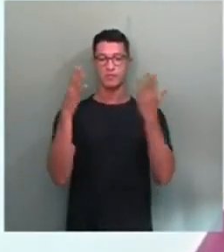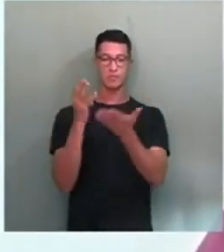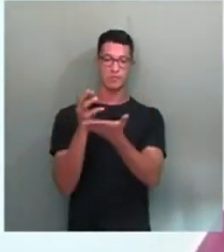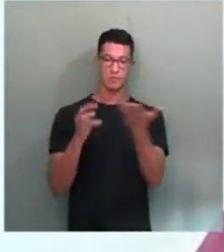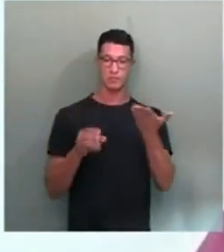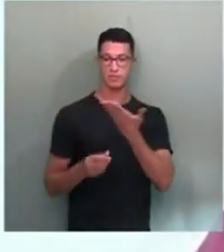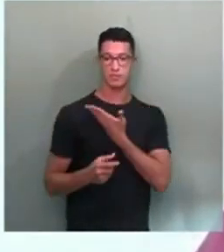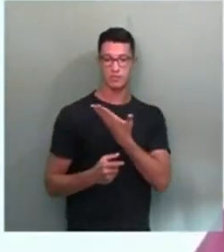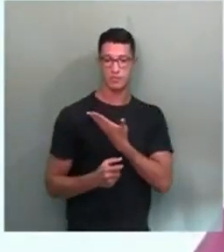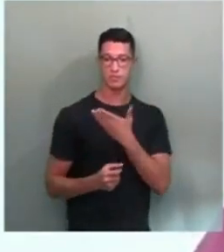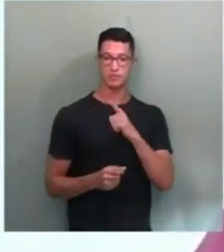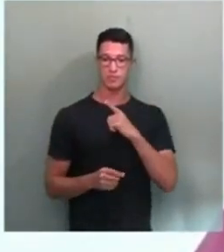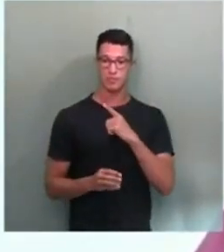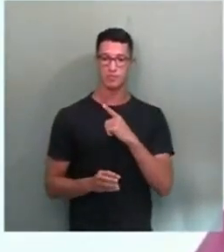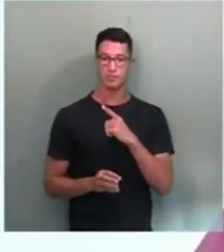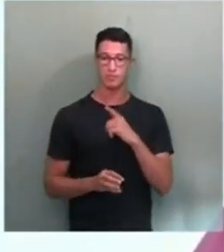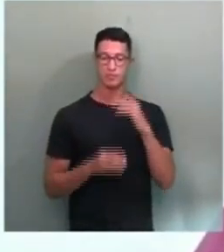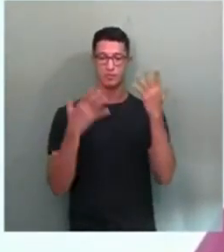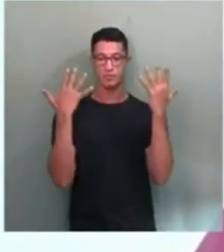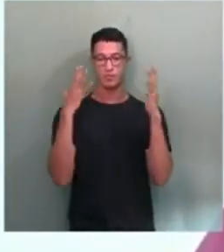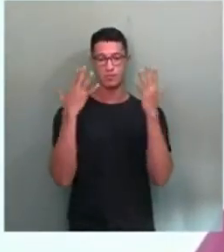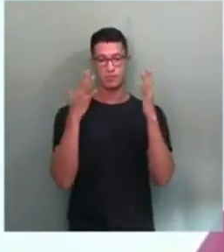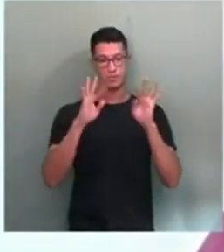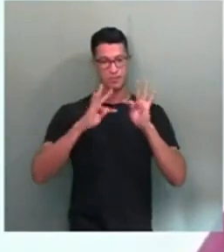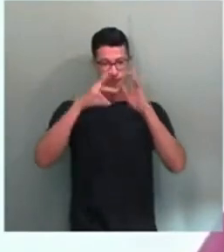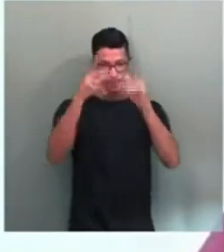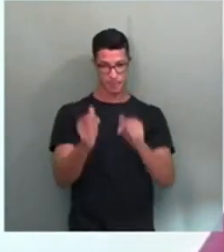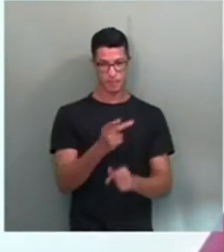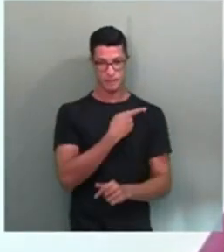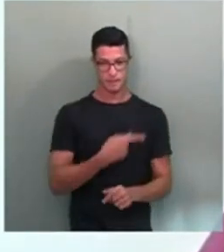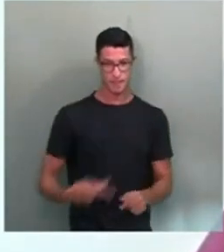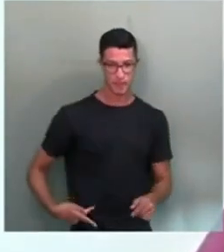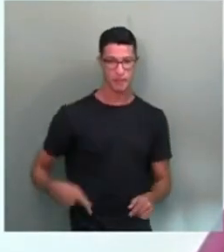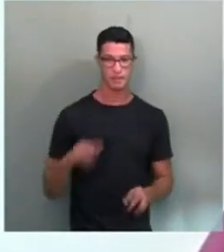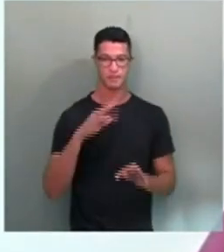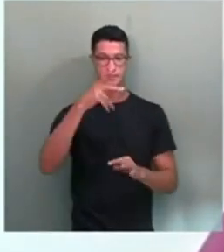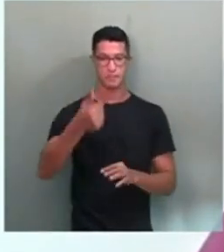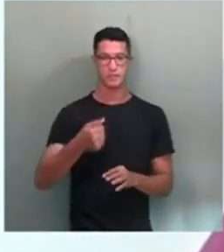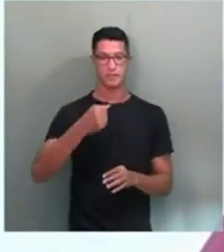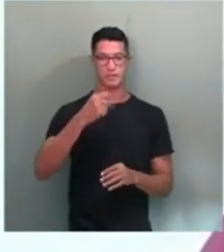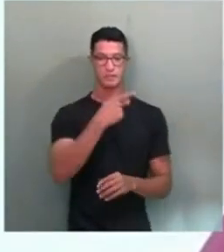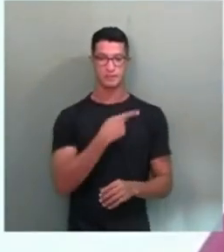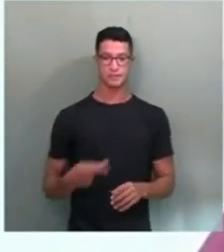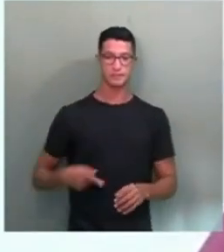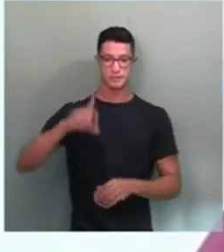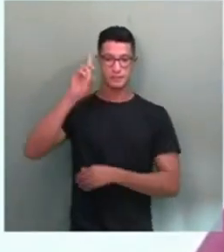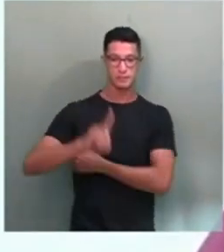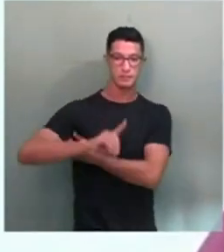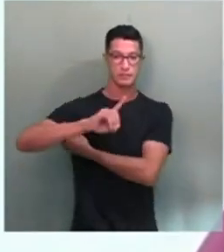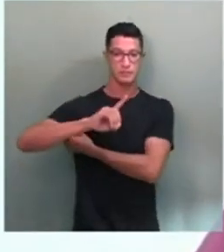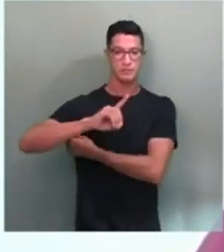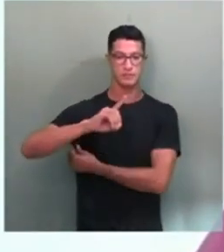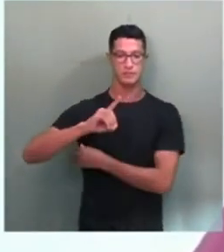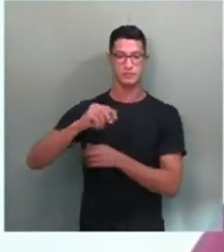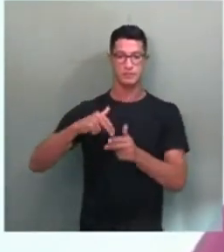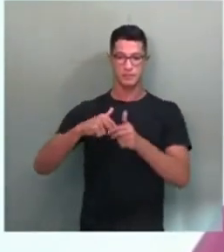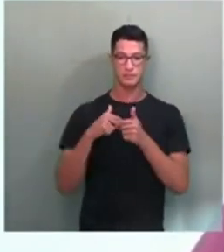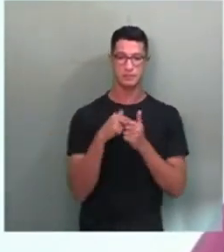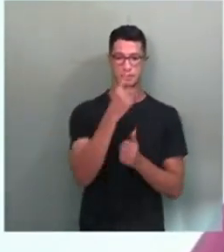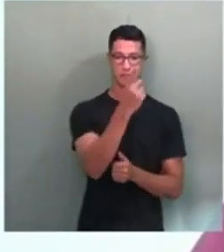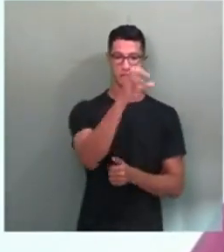os colegas que lá estão, parabéns a todos os presidentes e a todas as mesas diretoras que passaram a partir